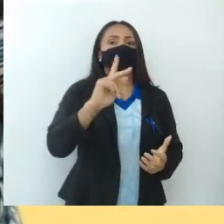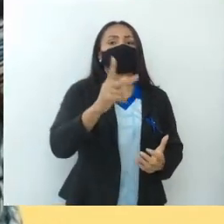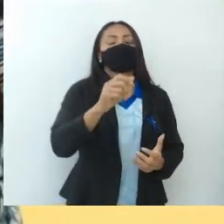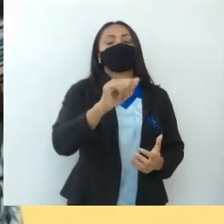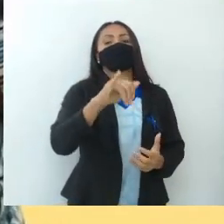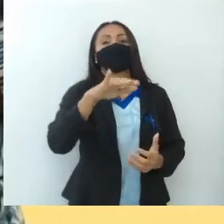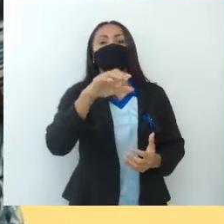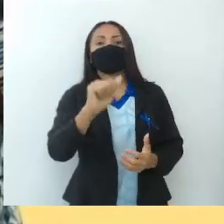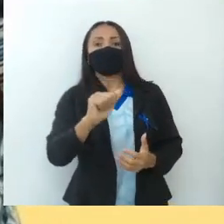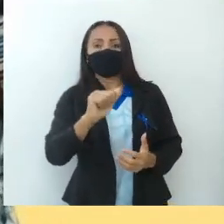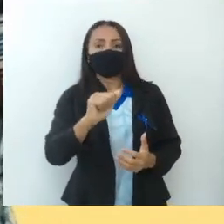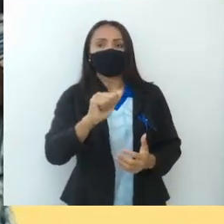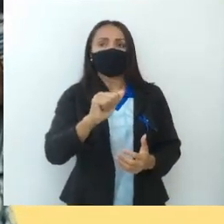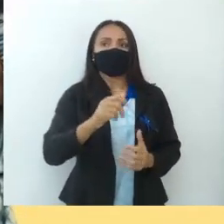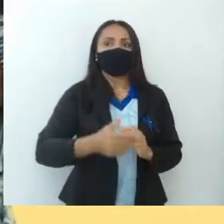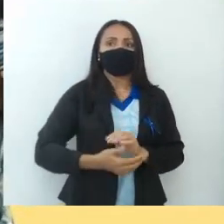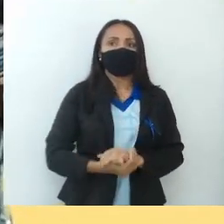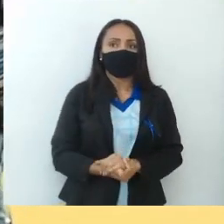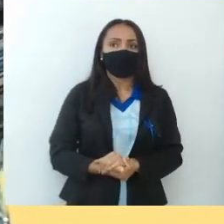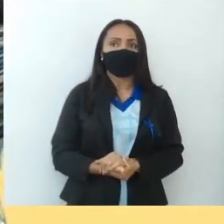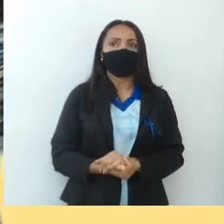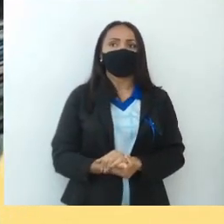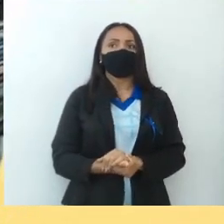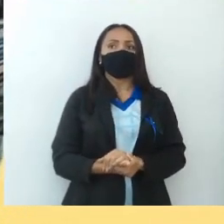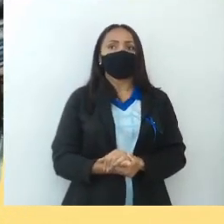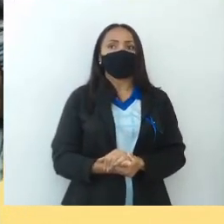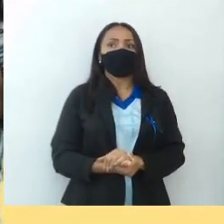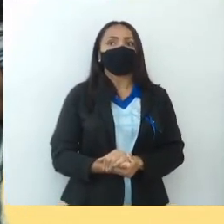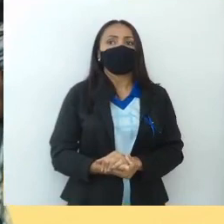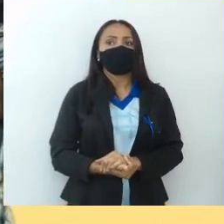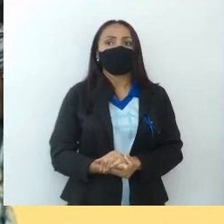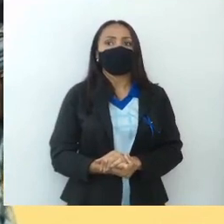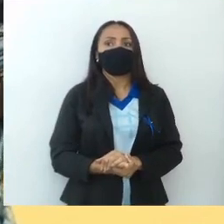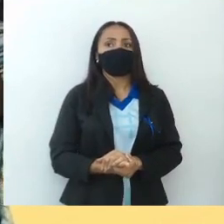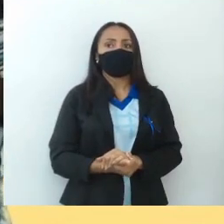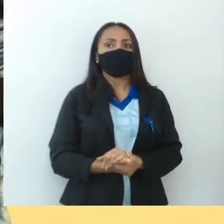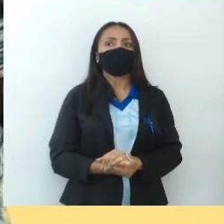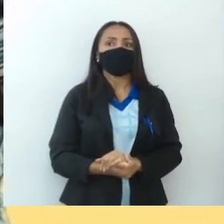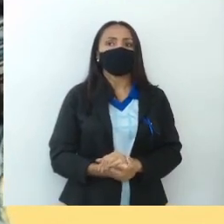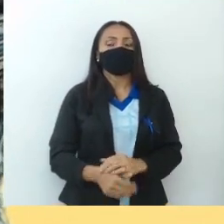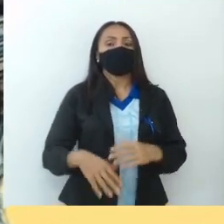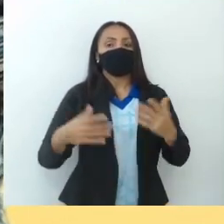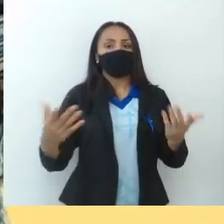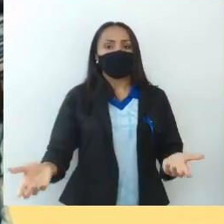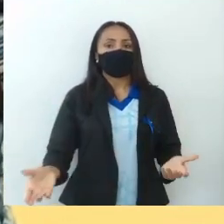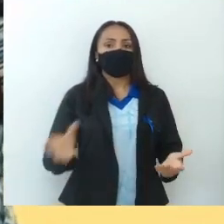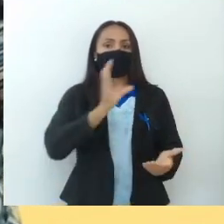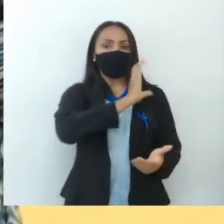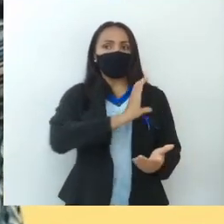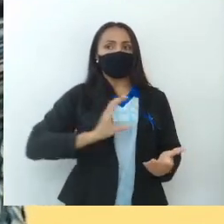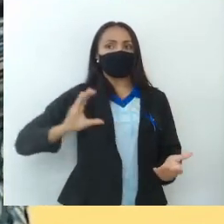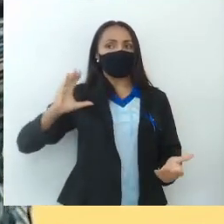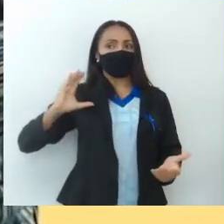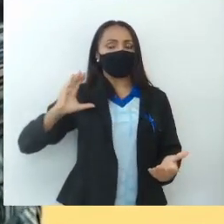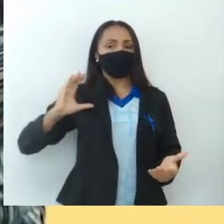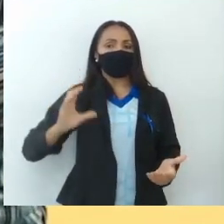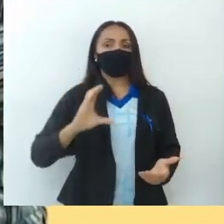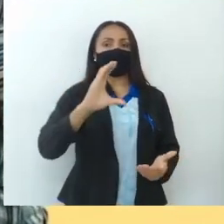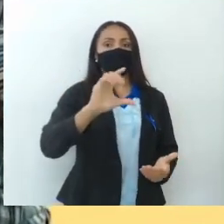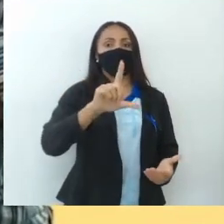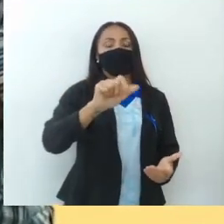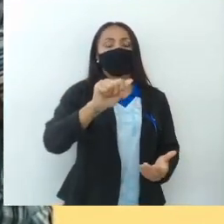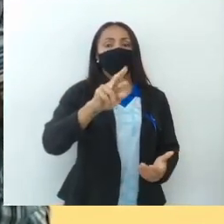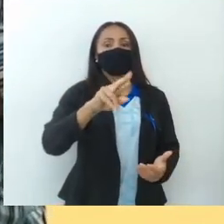Pinkazovna Lispector. O nome dela da Ucrânia, ela é chamada aí no Brasil de Clarice Lispector. Chegou ao